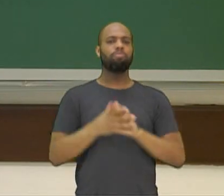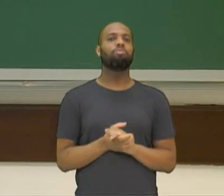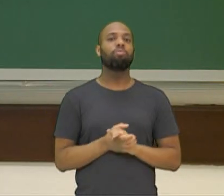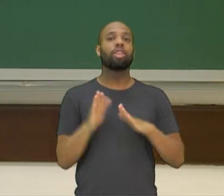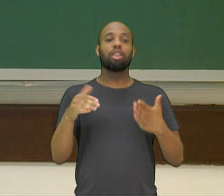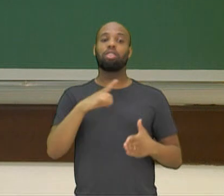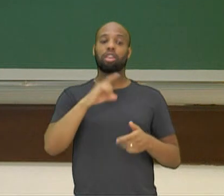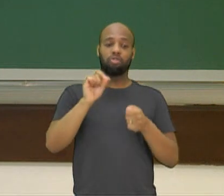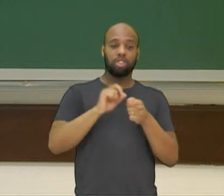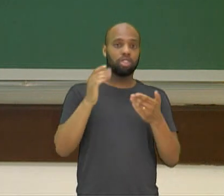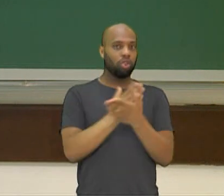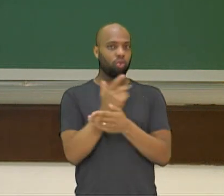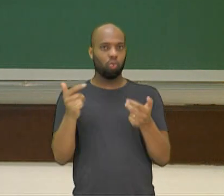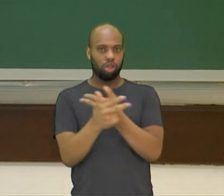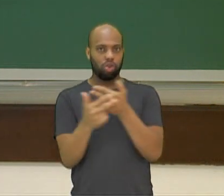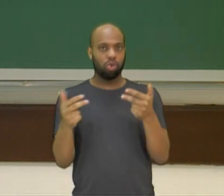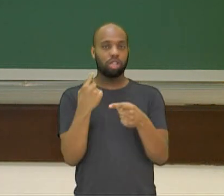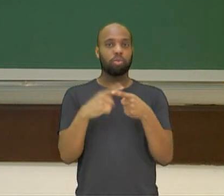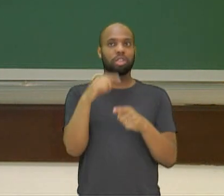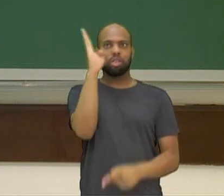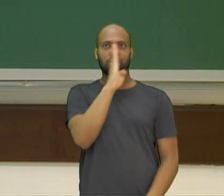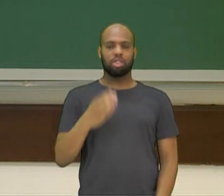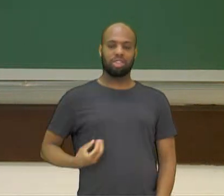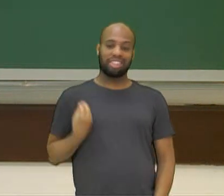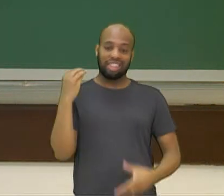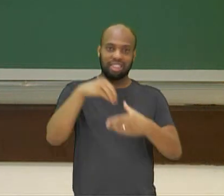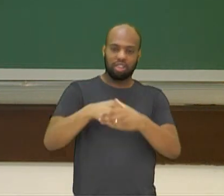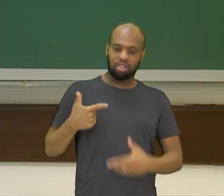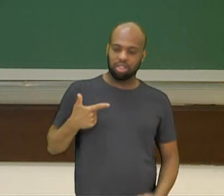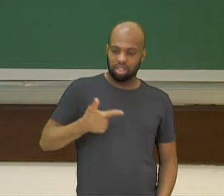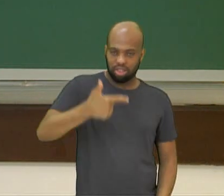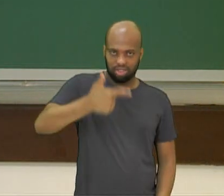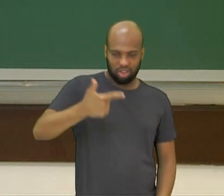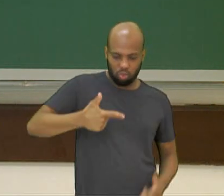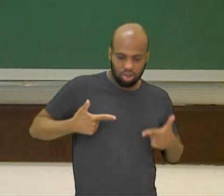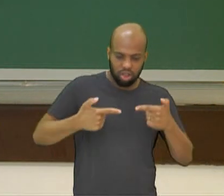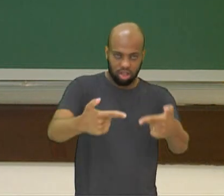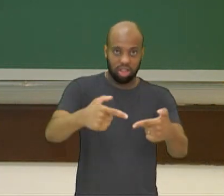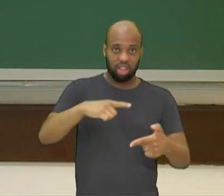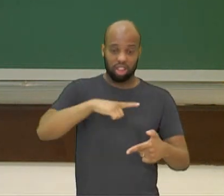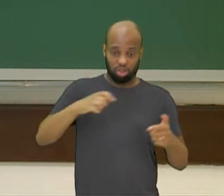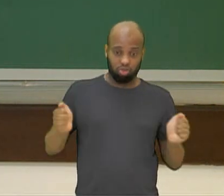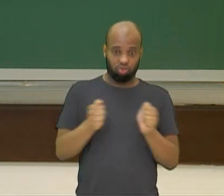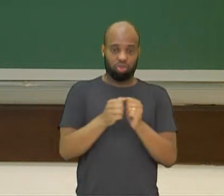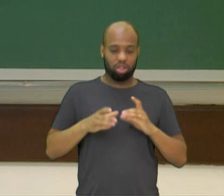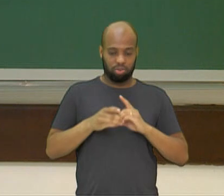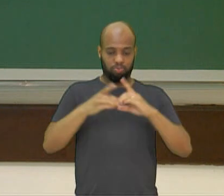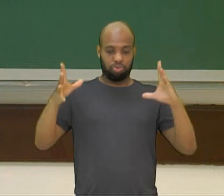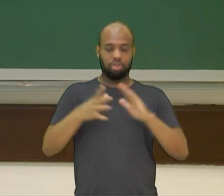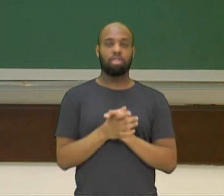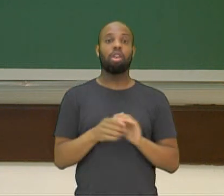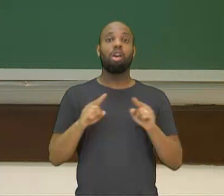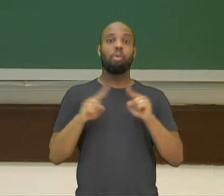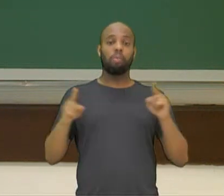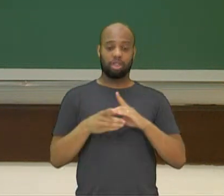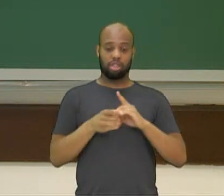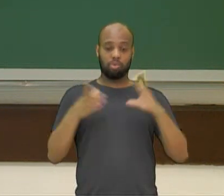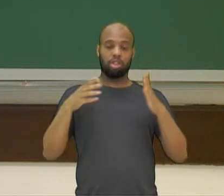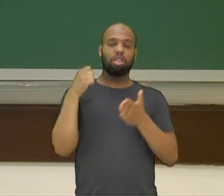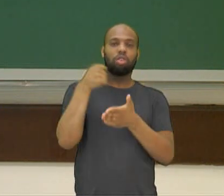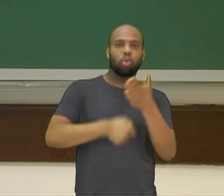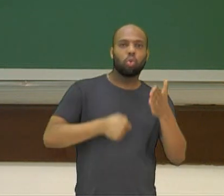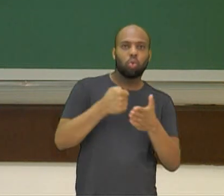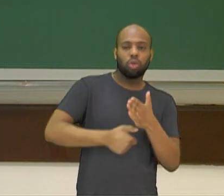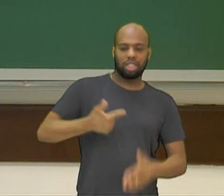que ele tem que agir. O Brasil está na Segunda Guerra Mundial ao lado de democracias liberais. As democracias liberais que lutam